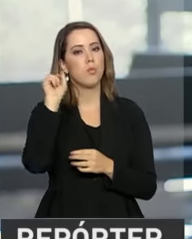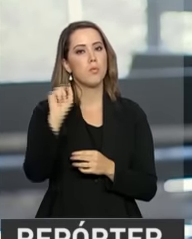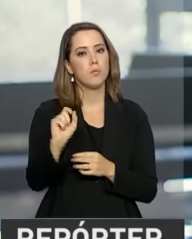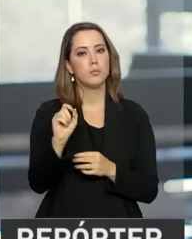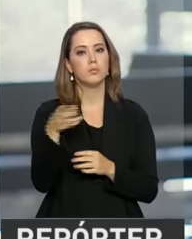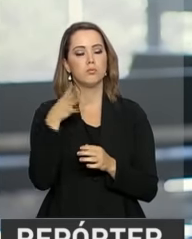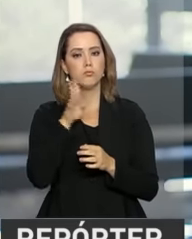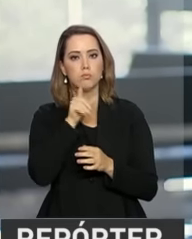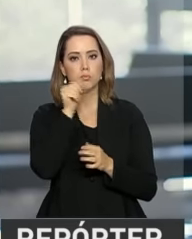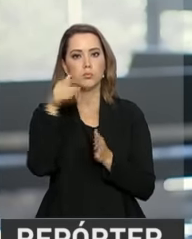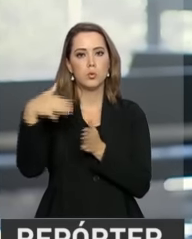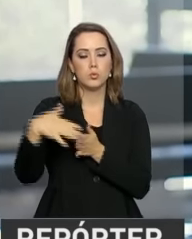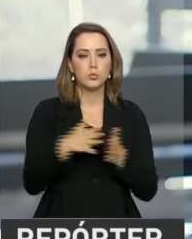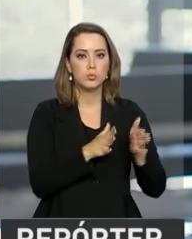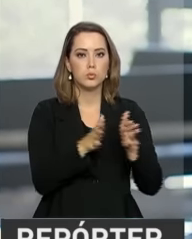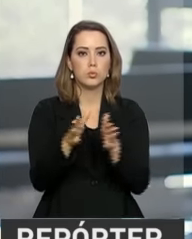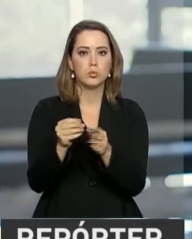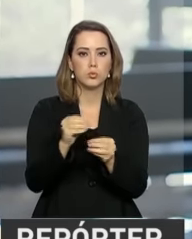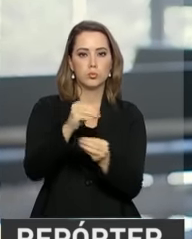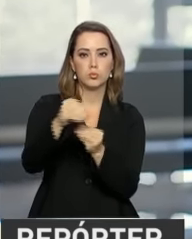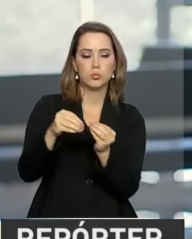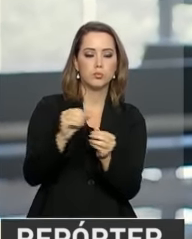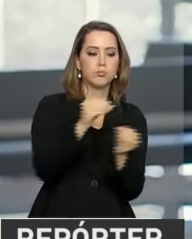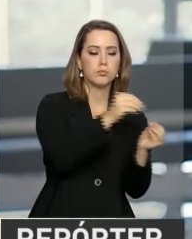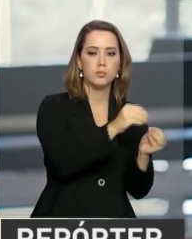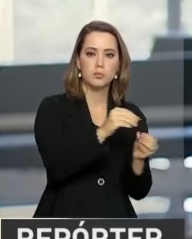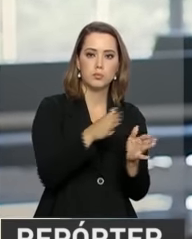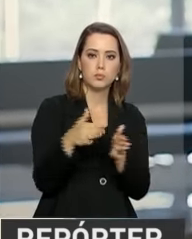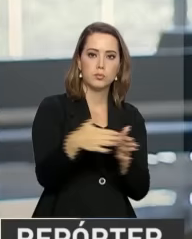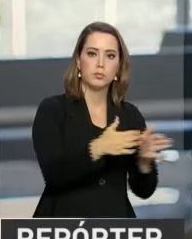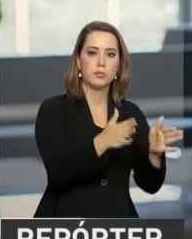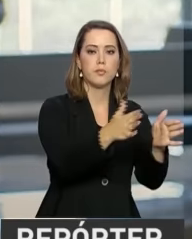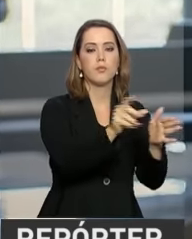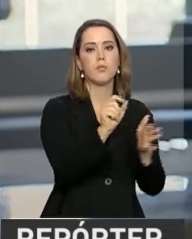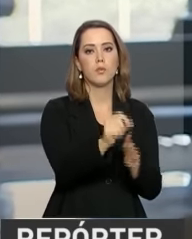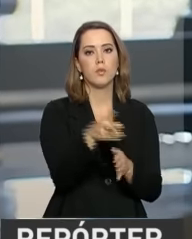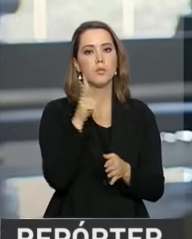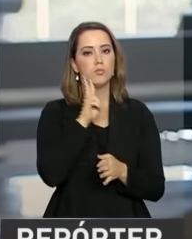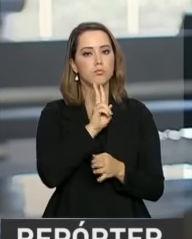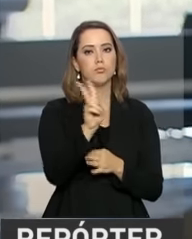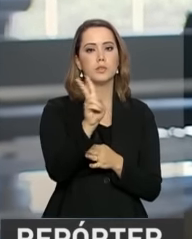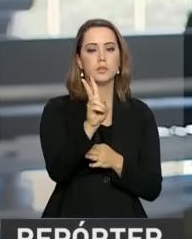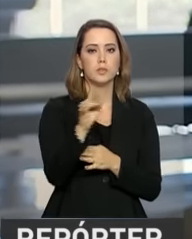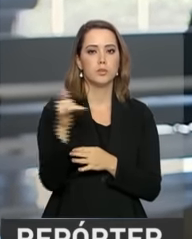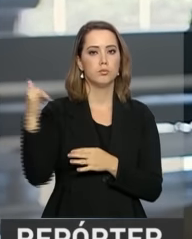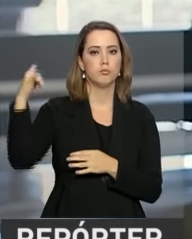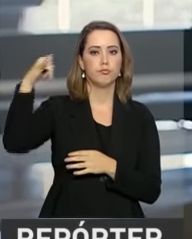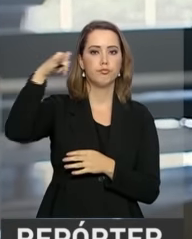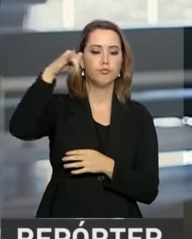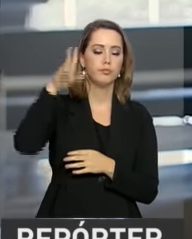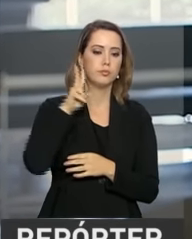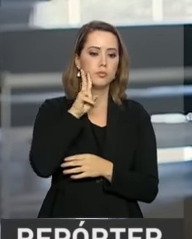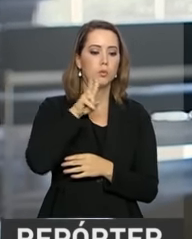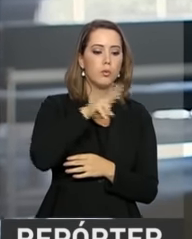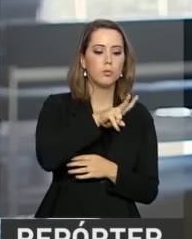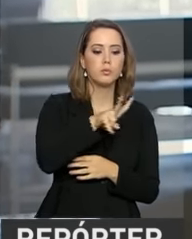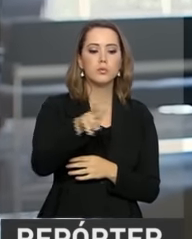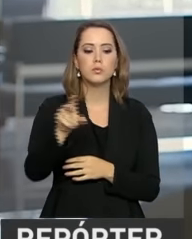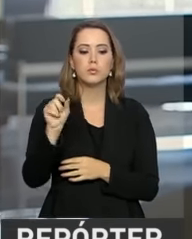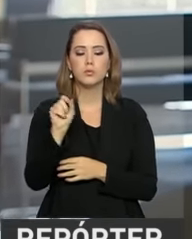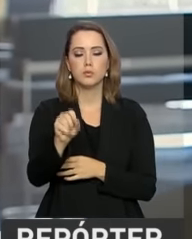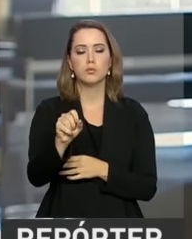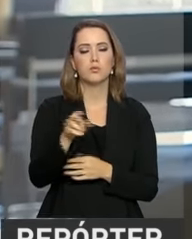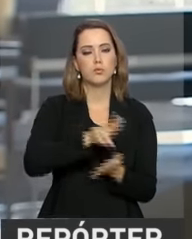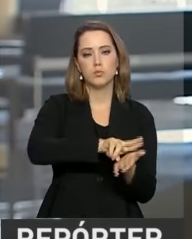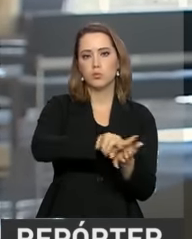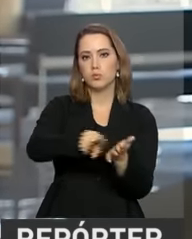Francisco Ministro deve percorrer alguns trechos e sobrevoar municípios dos Estados de Pernambuco Paraíba Ceará e